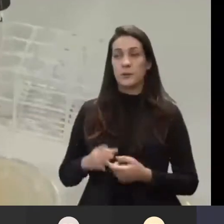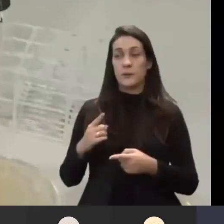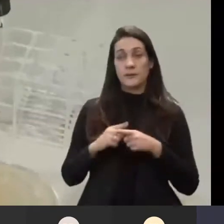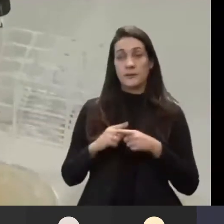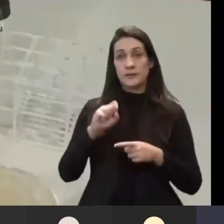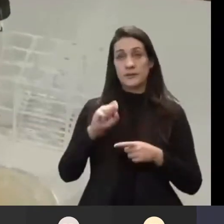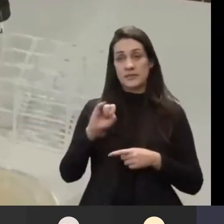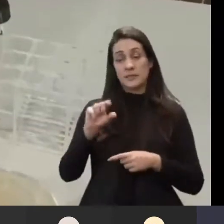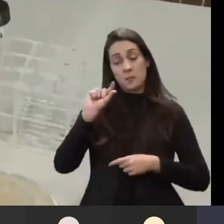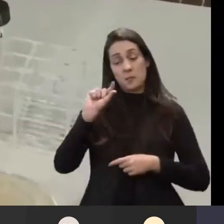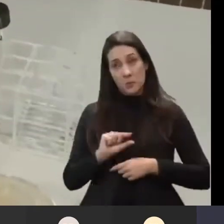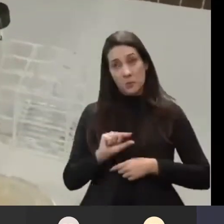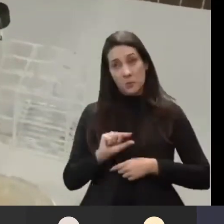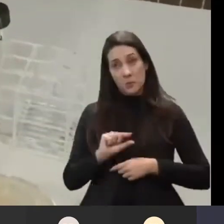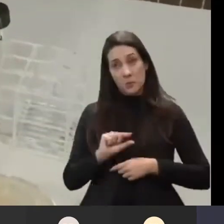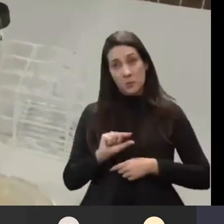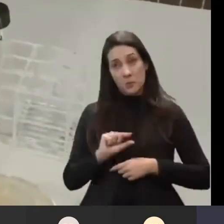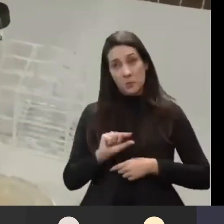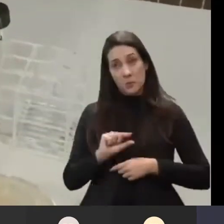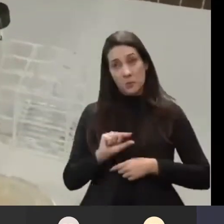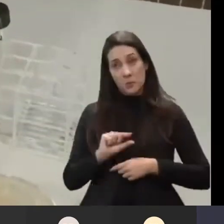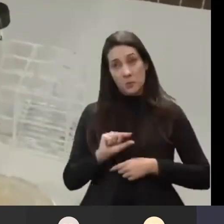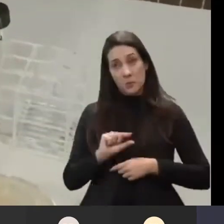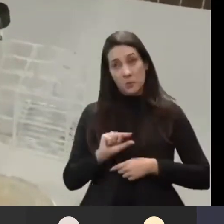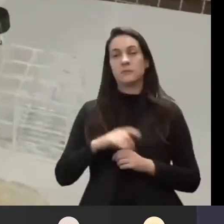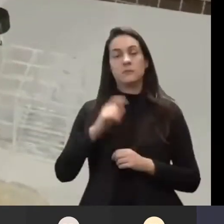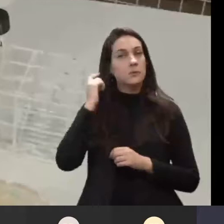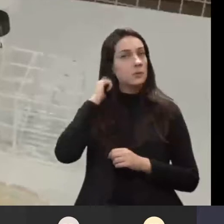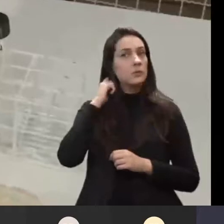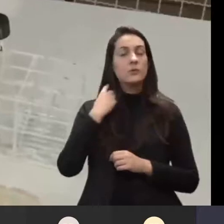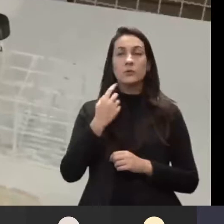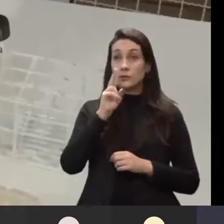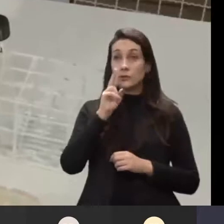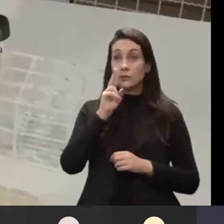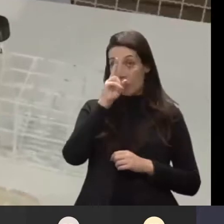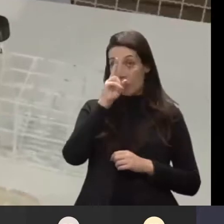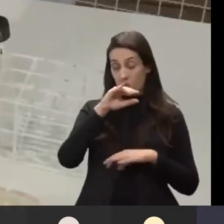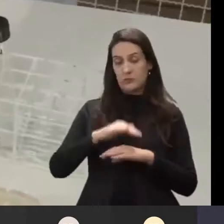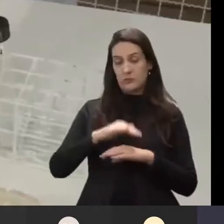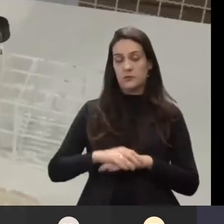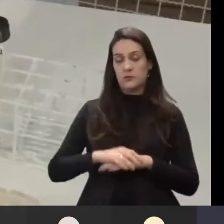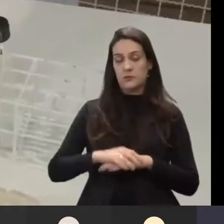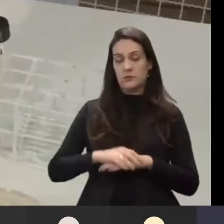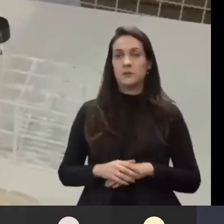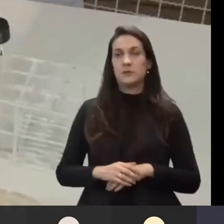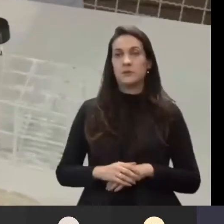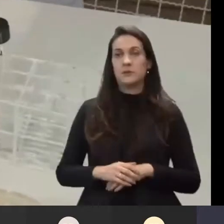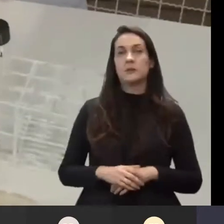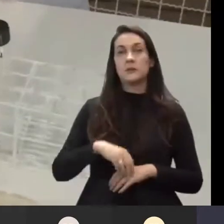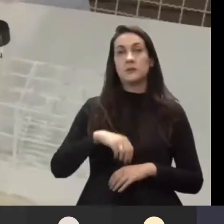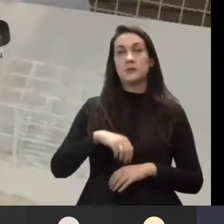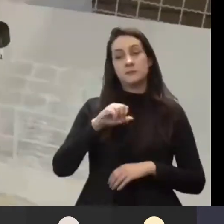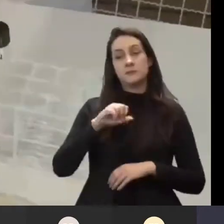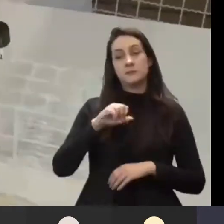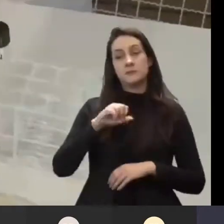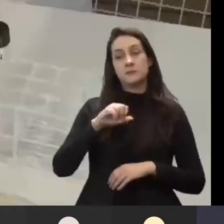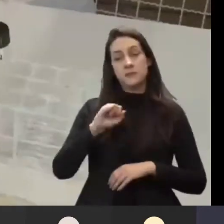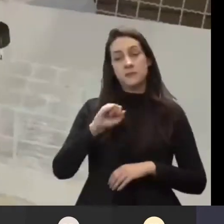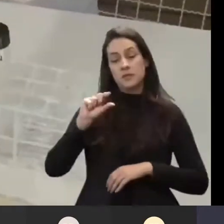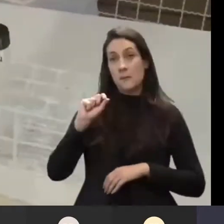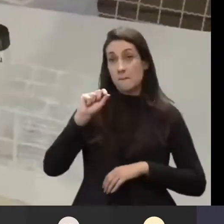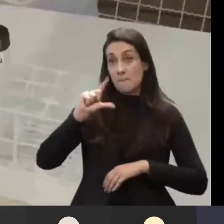pode ser muito eficaz, então ele tem uma potência maior. Mas na verdade não é porque o antibiótico é mais eficaz, é porque a quantidade de inóculo é